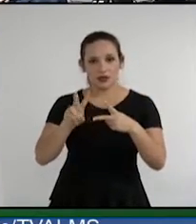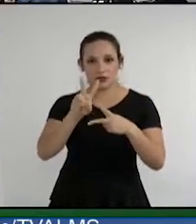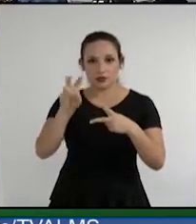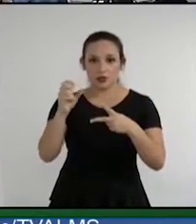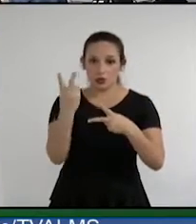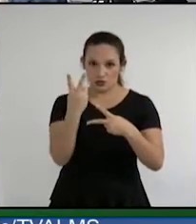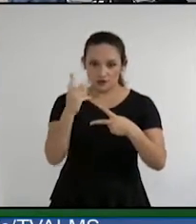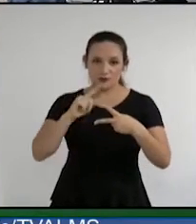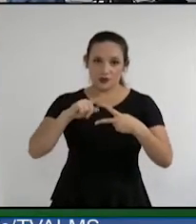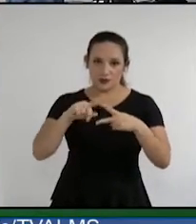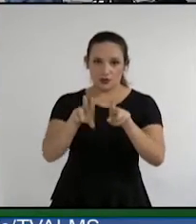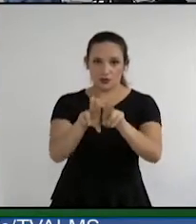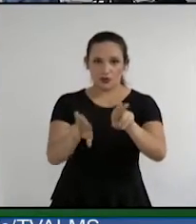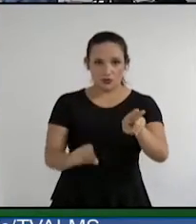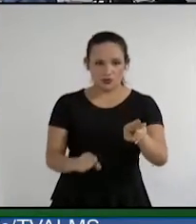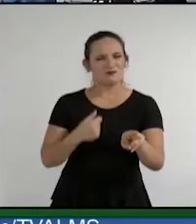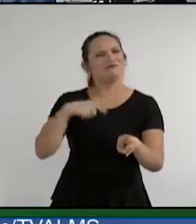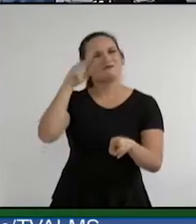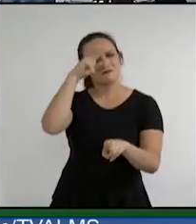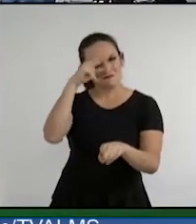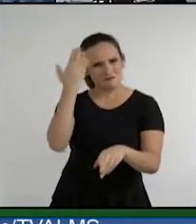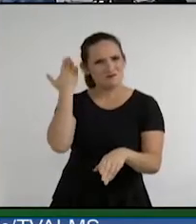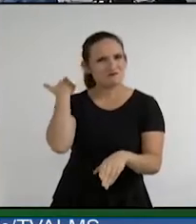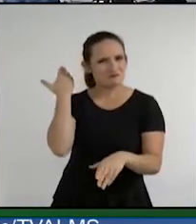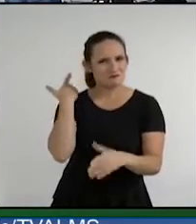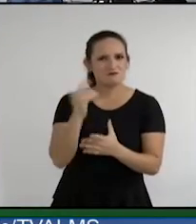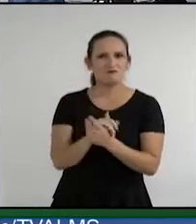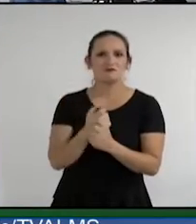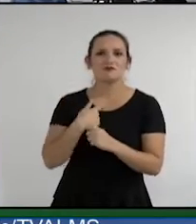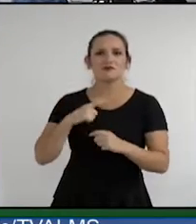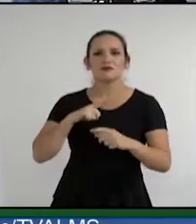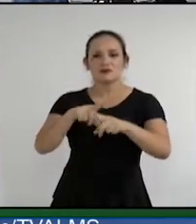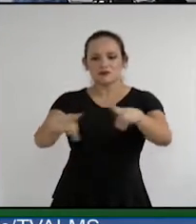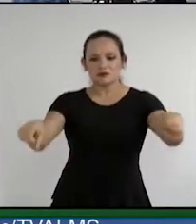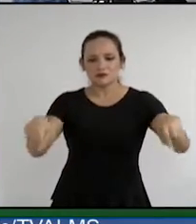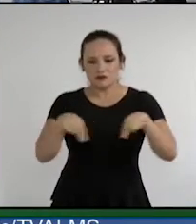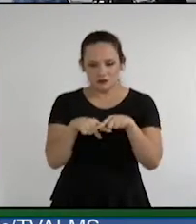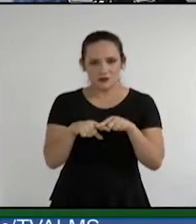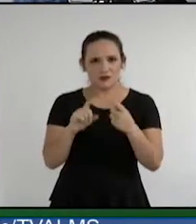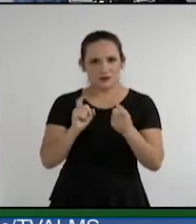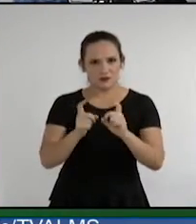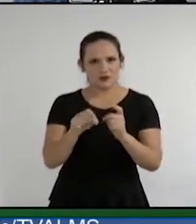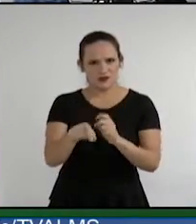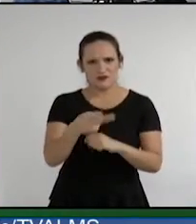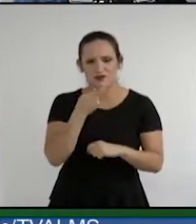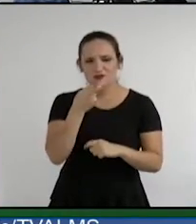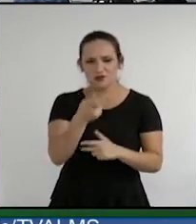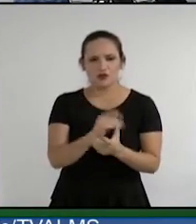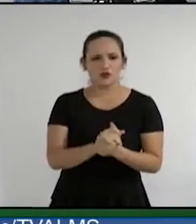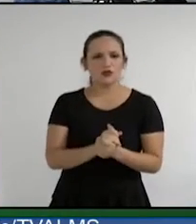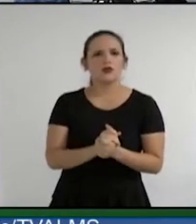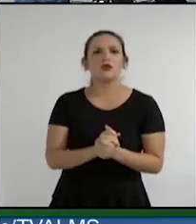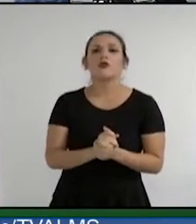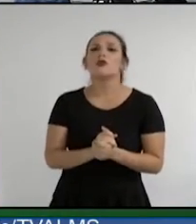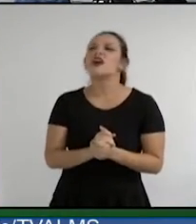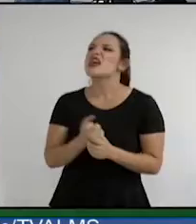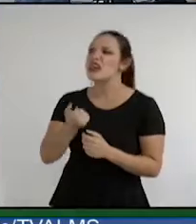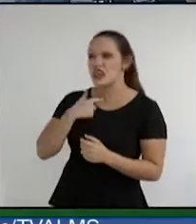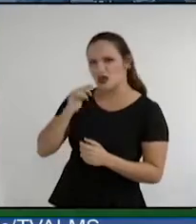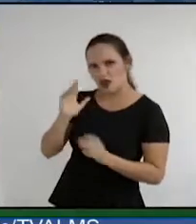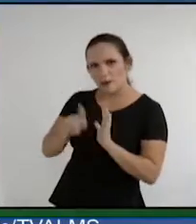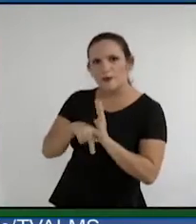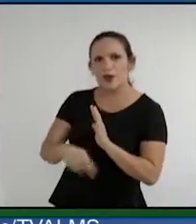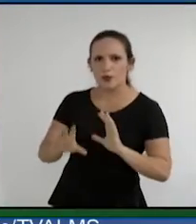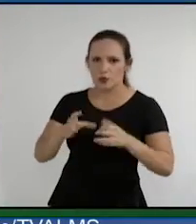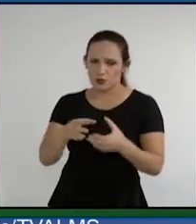da UEMS. Eu me recordo, na sala de reuniões, Vossa Excelência disse, eu fui da Comissão de Orçamento e Finanças da